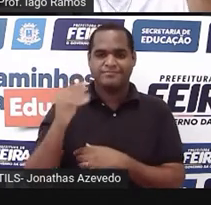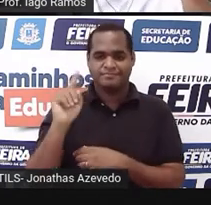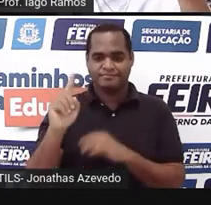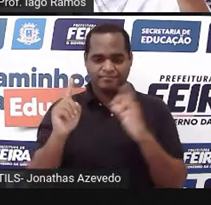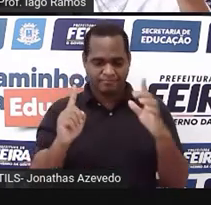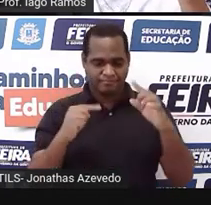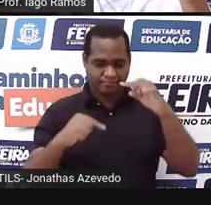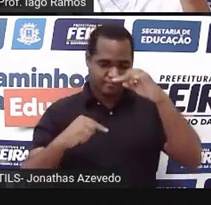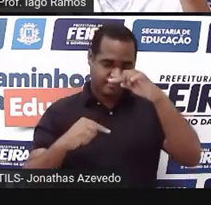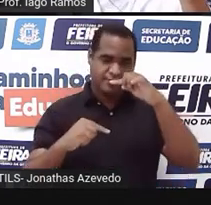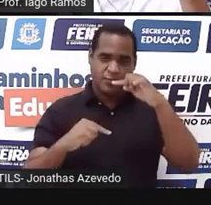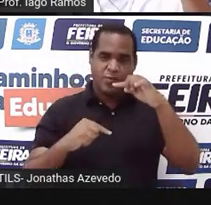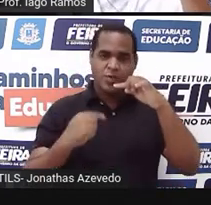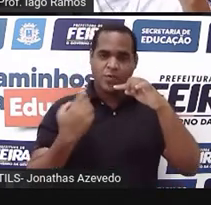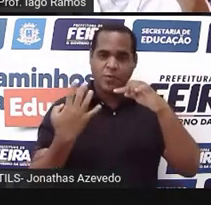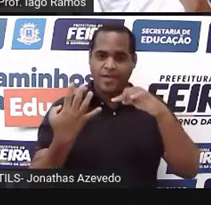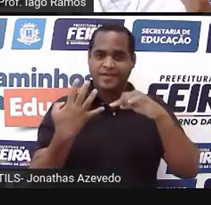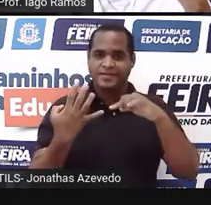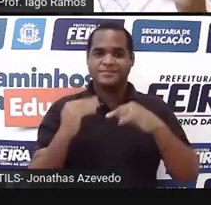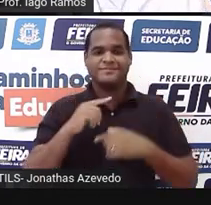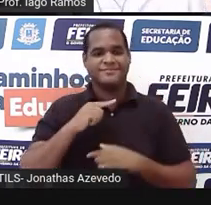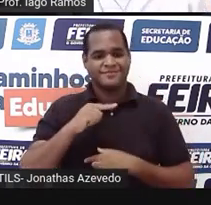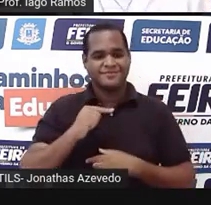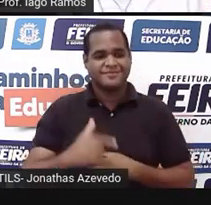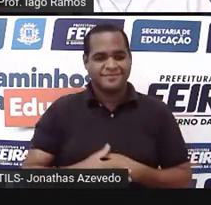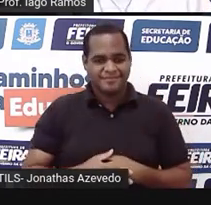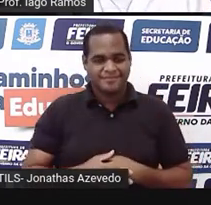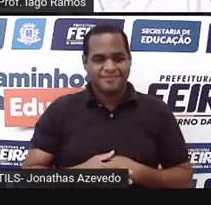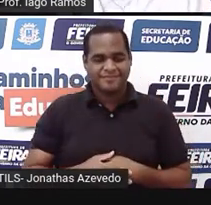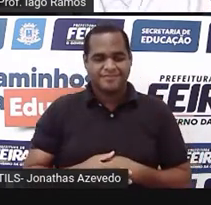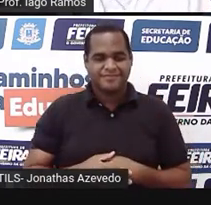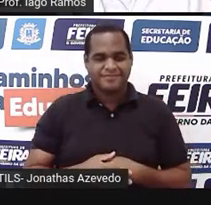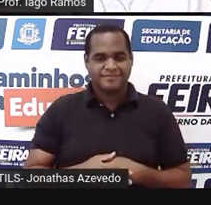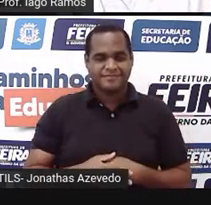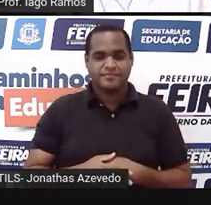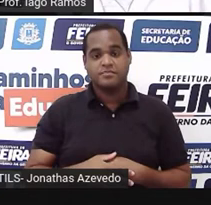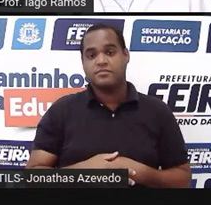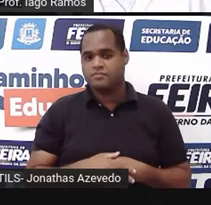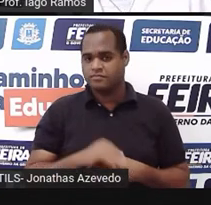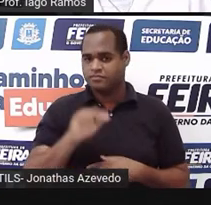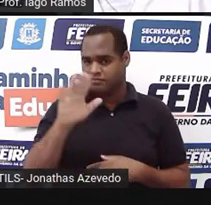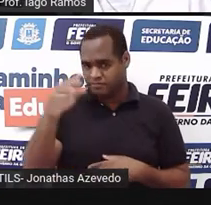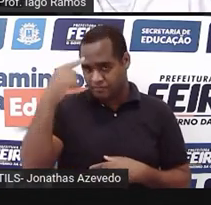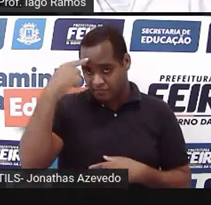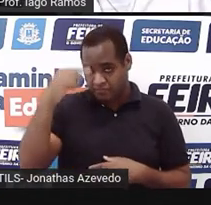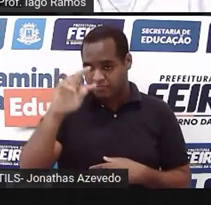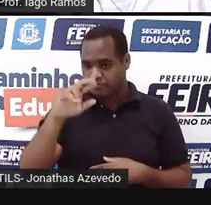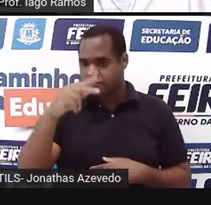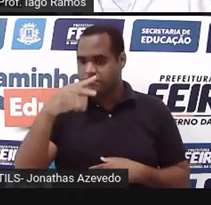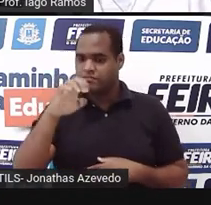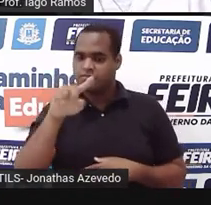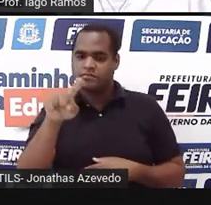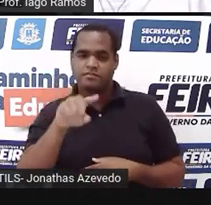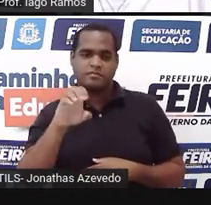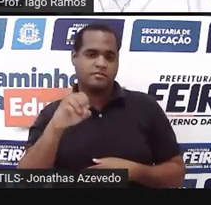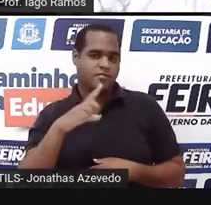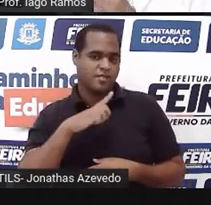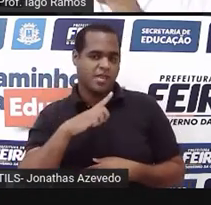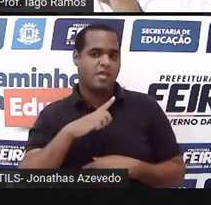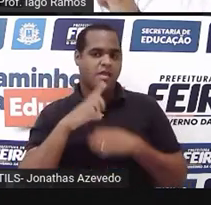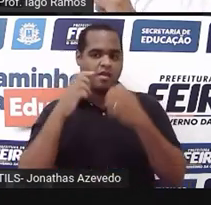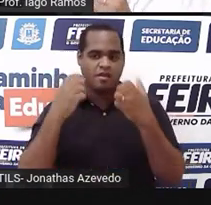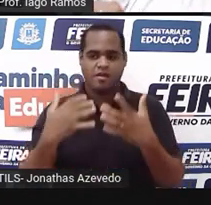a gente ponto ali na figura tem 4 lados é só que para ser trapézio a gente tem que ter